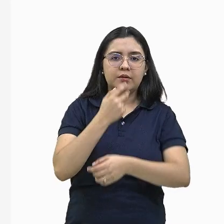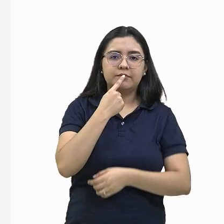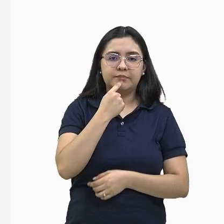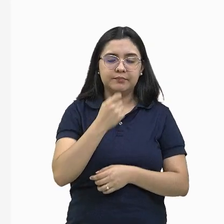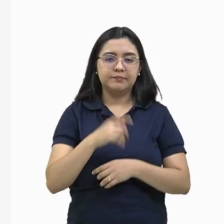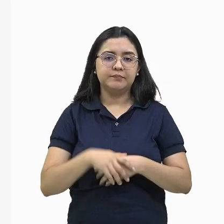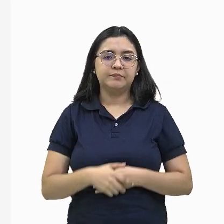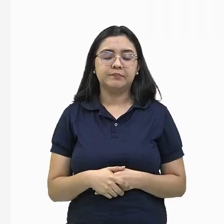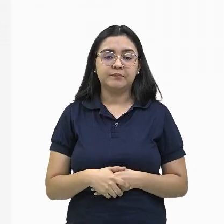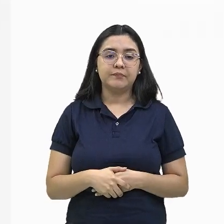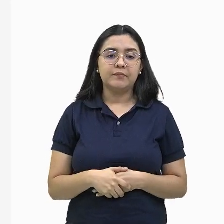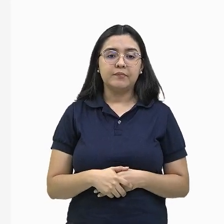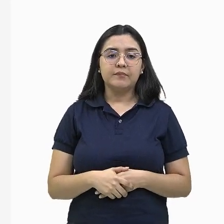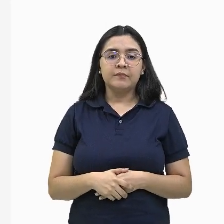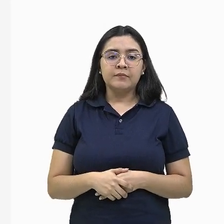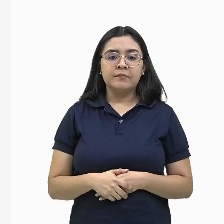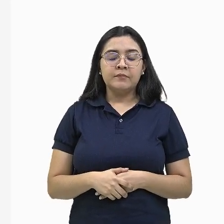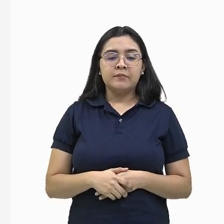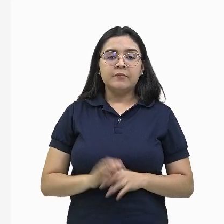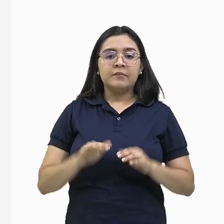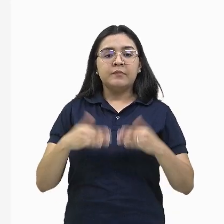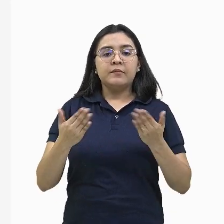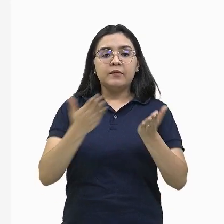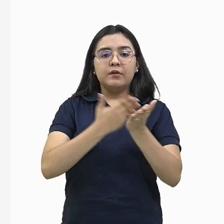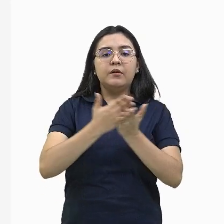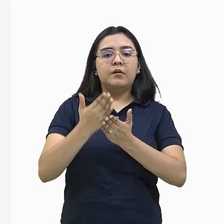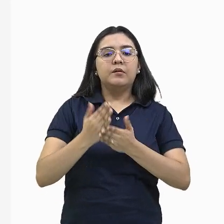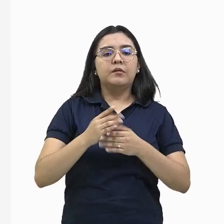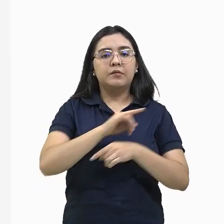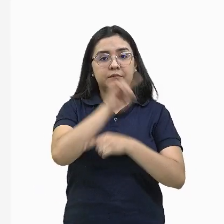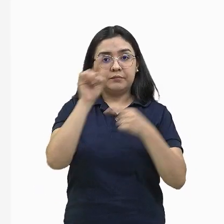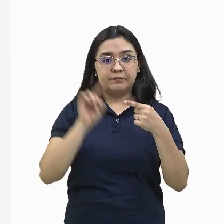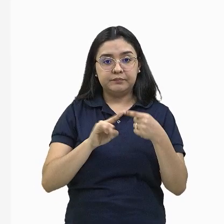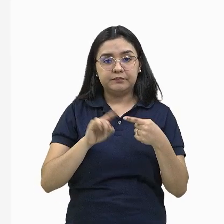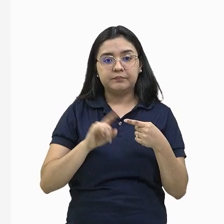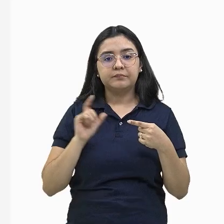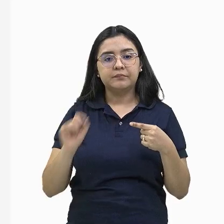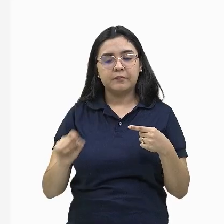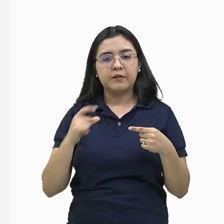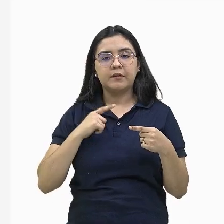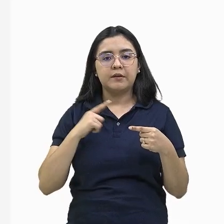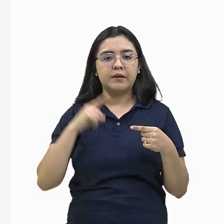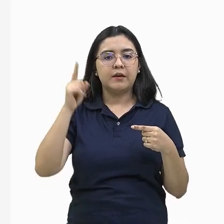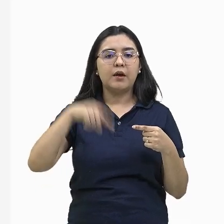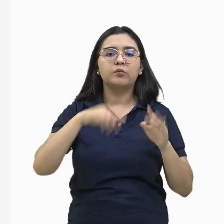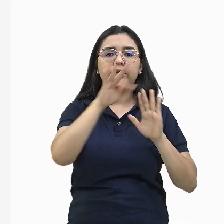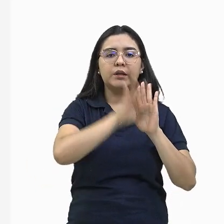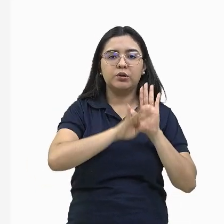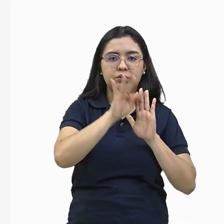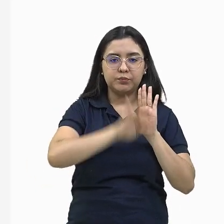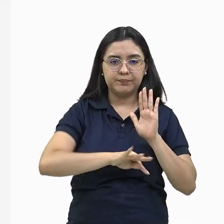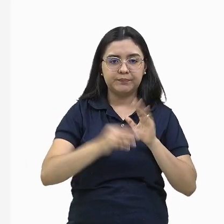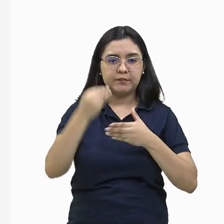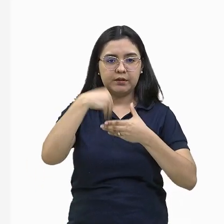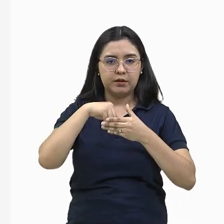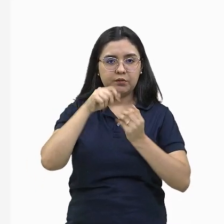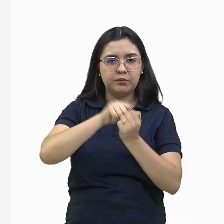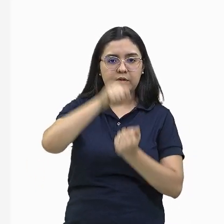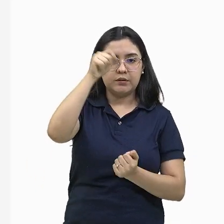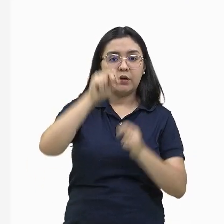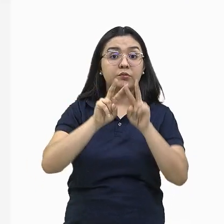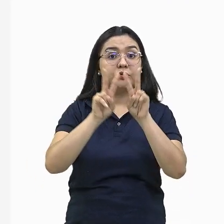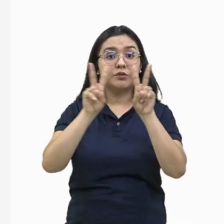vontade de doar sangue. E aí começamos pelo primeiro elemento, que é o elemento verbal, que é exatamente o